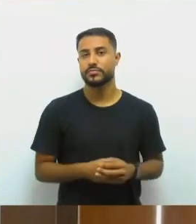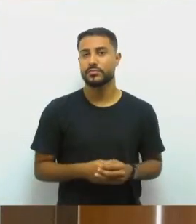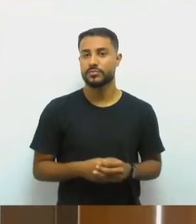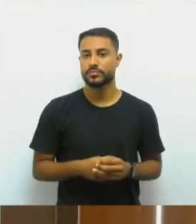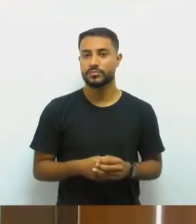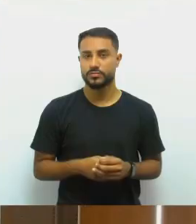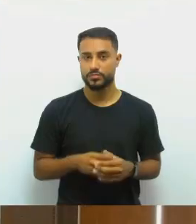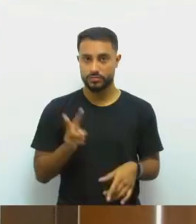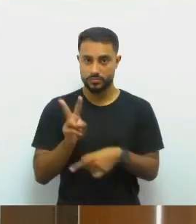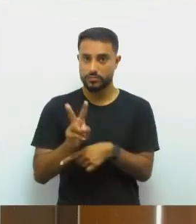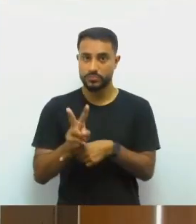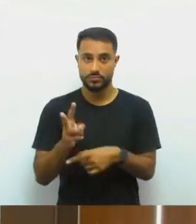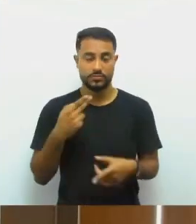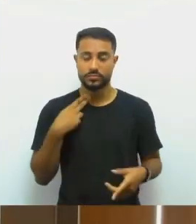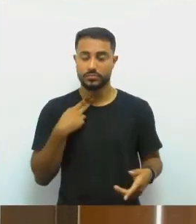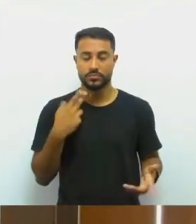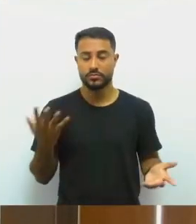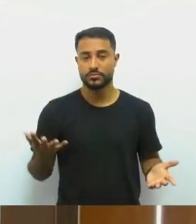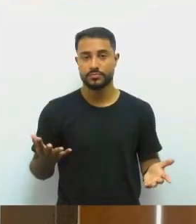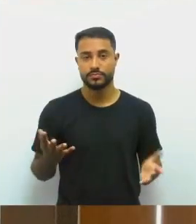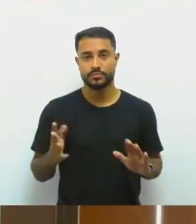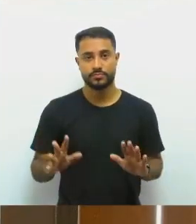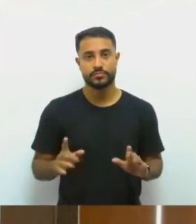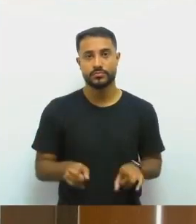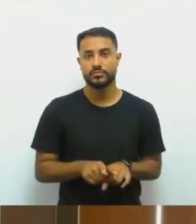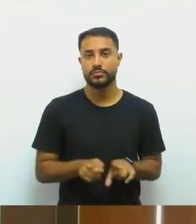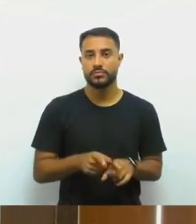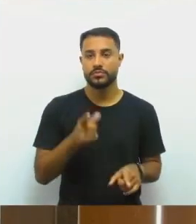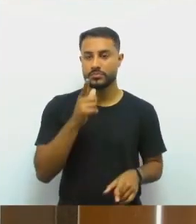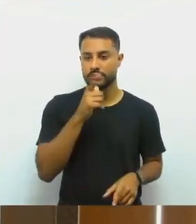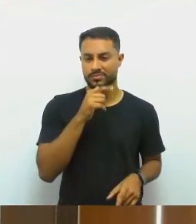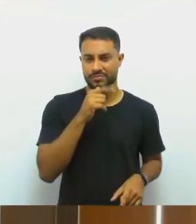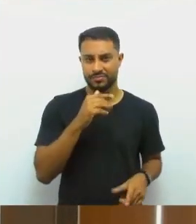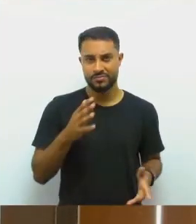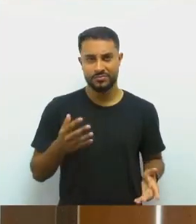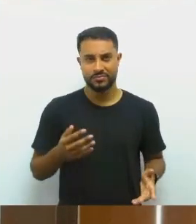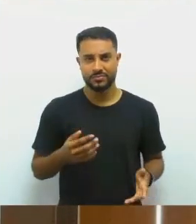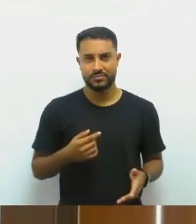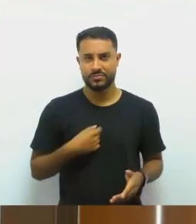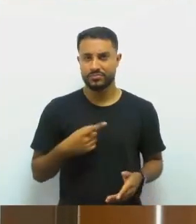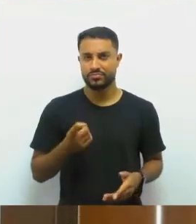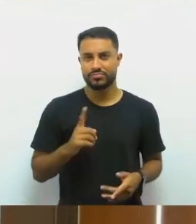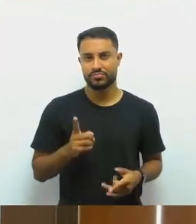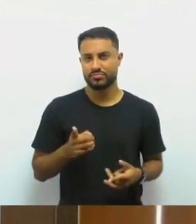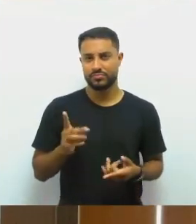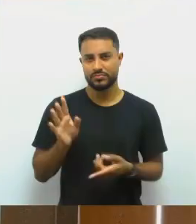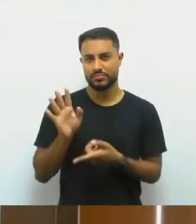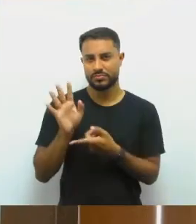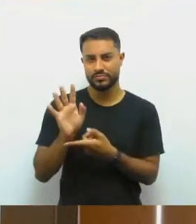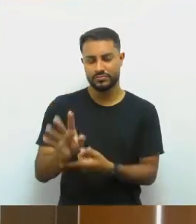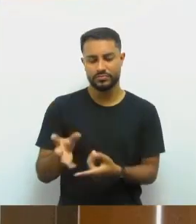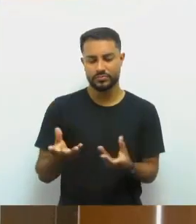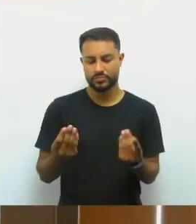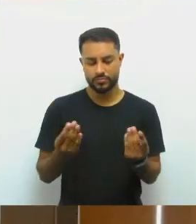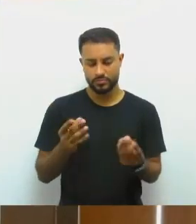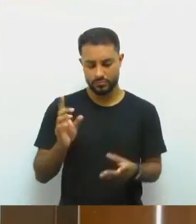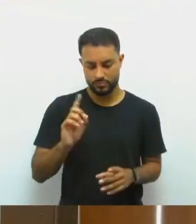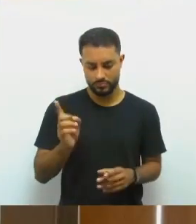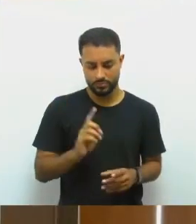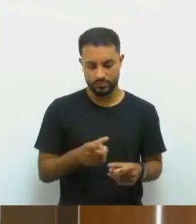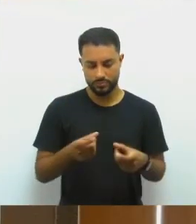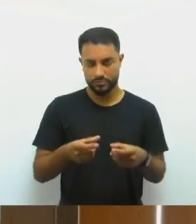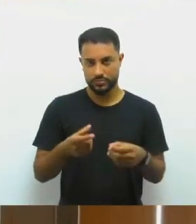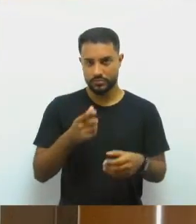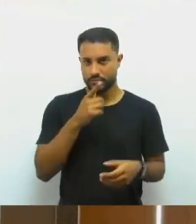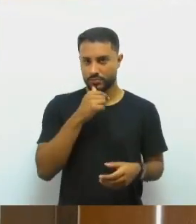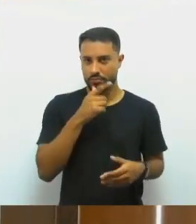água, eu nem sou muito a favor da grande estação de tratamento de água que estão sendo pensada no Rio Bracuí.